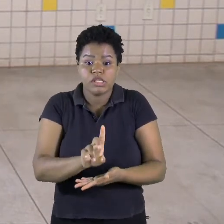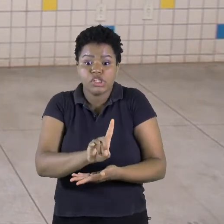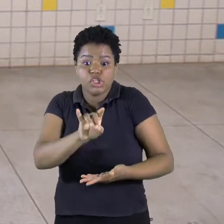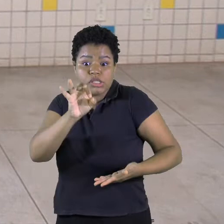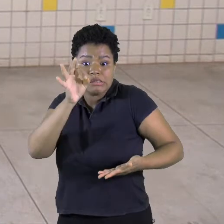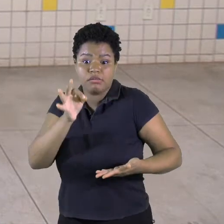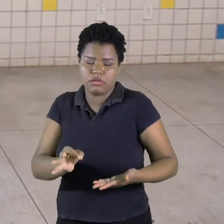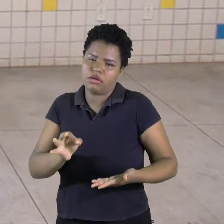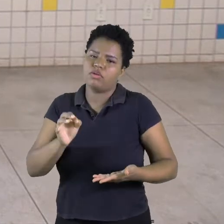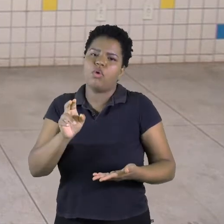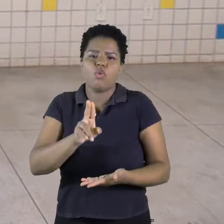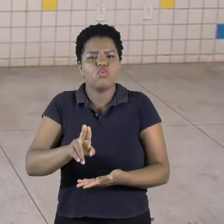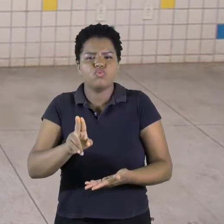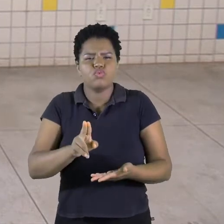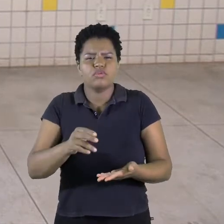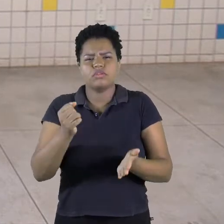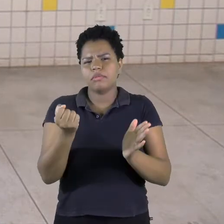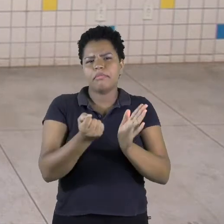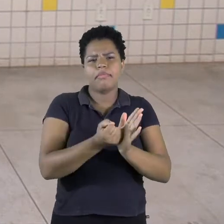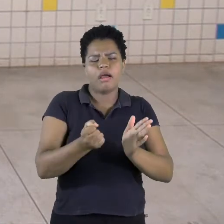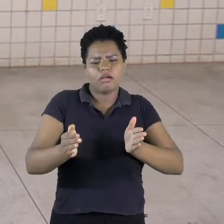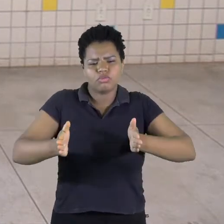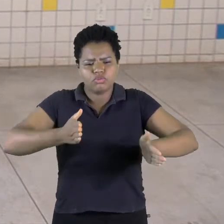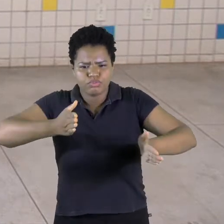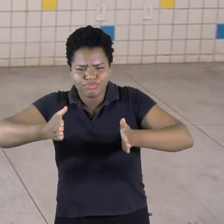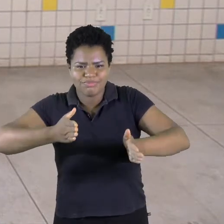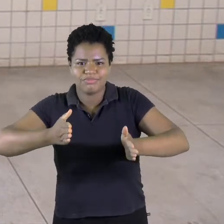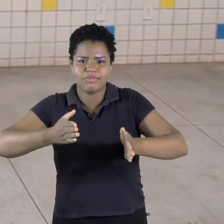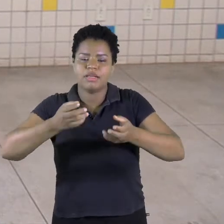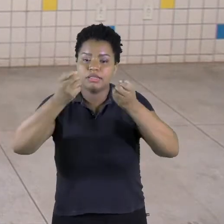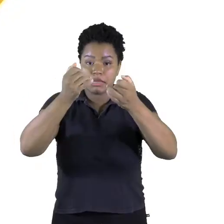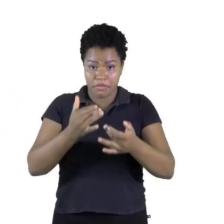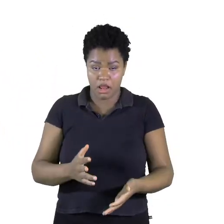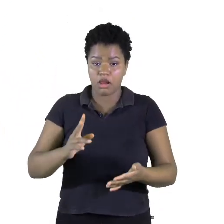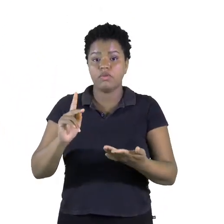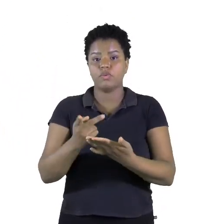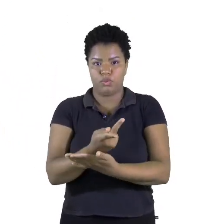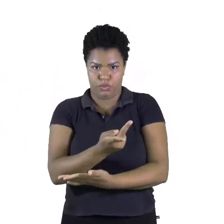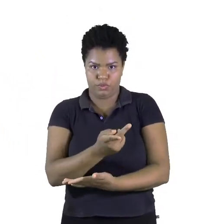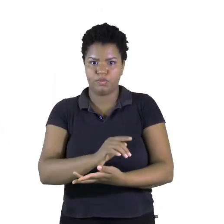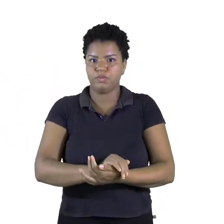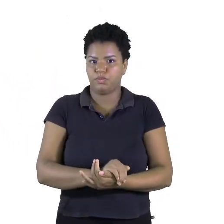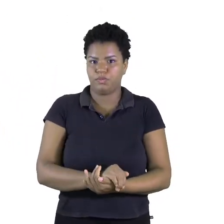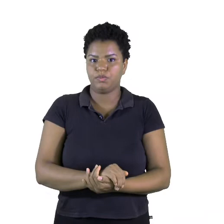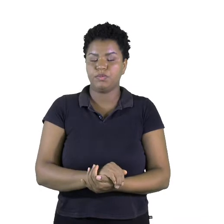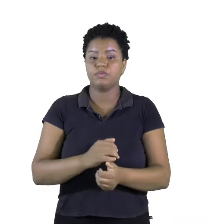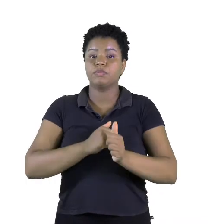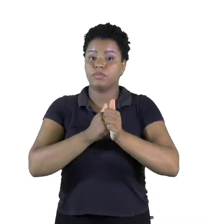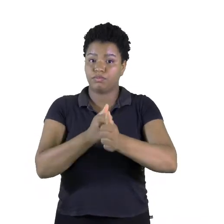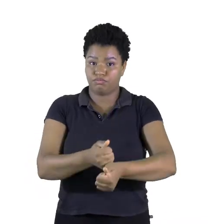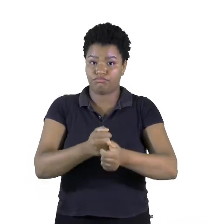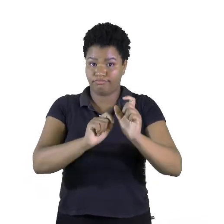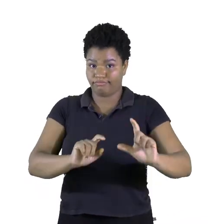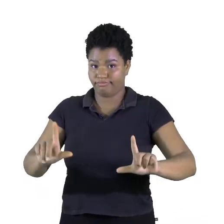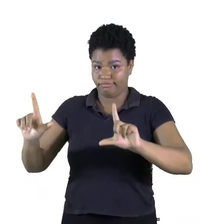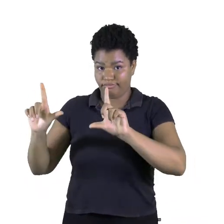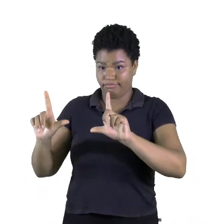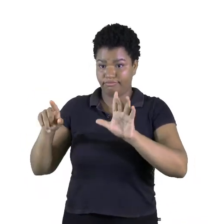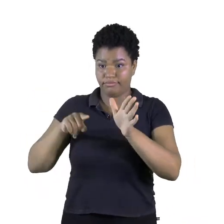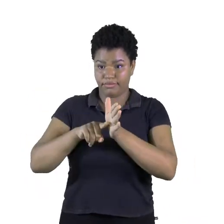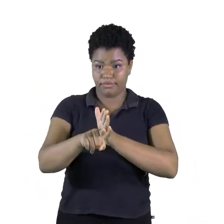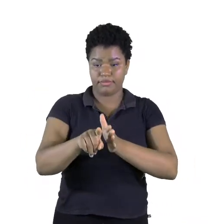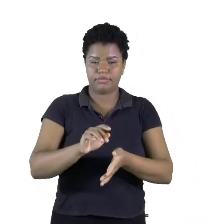esses marcadores para explicar realmente o que está acontecendo. Agora, acompanhe comigo na tela essa